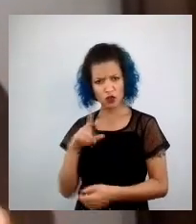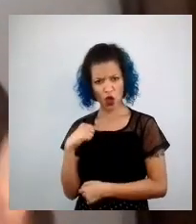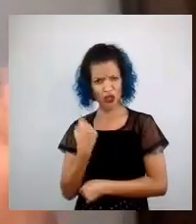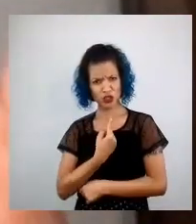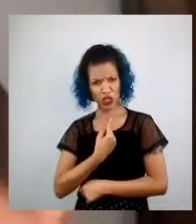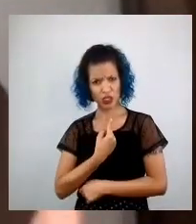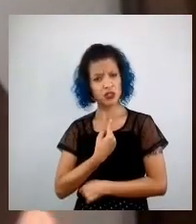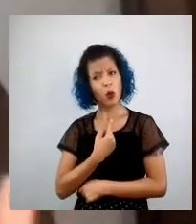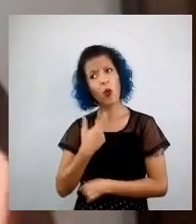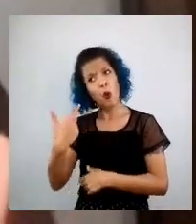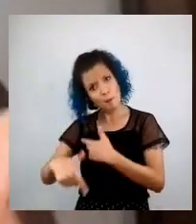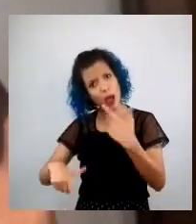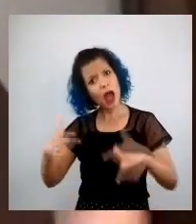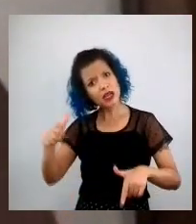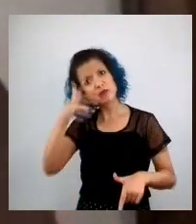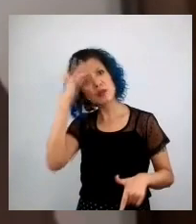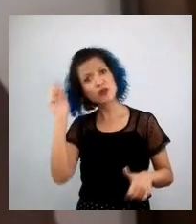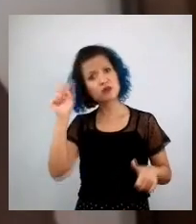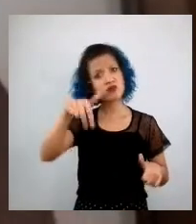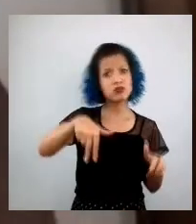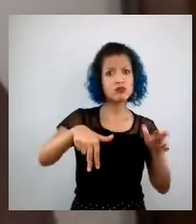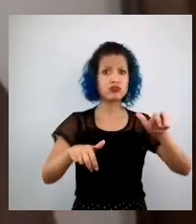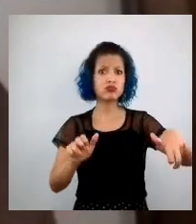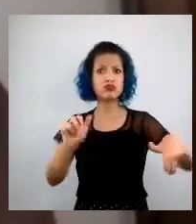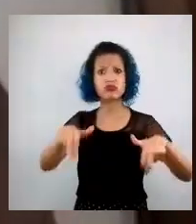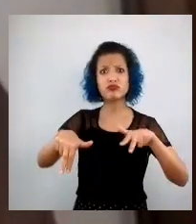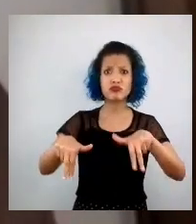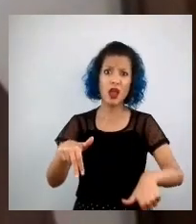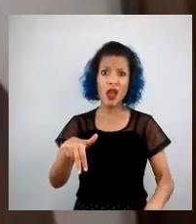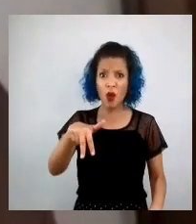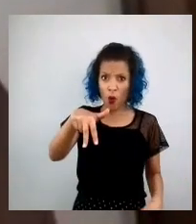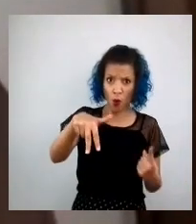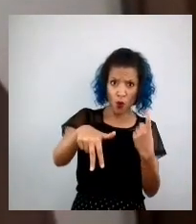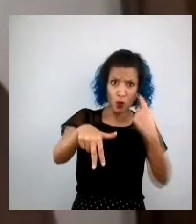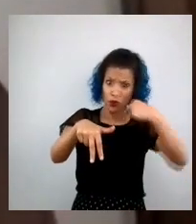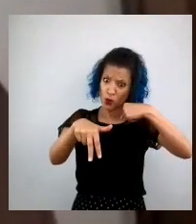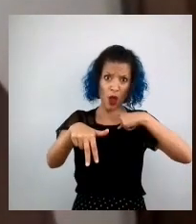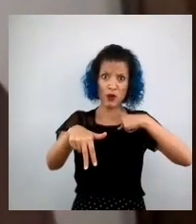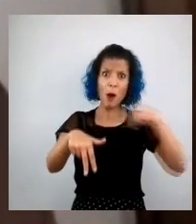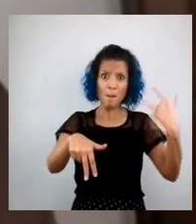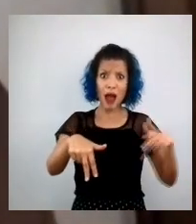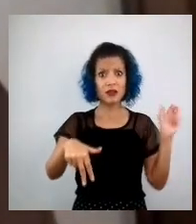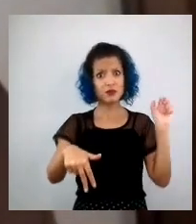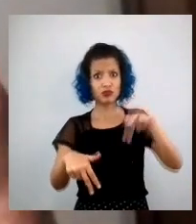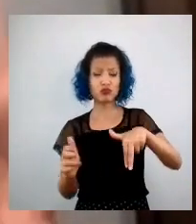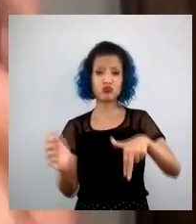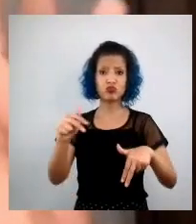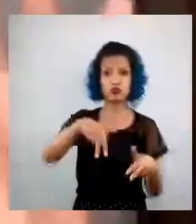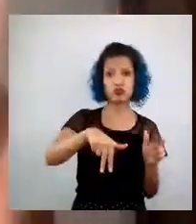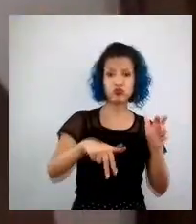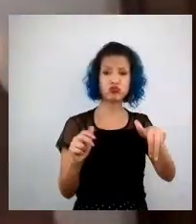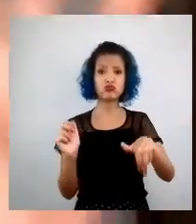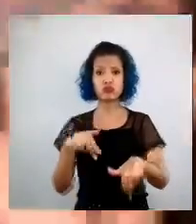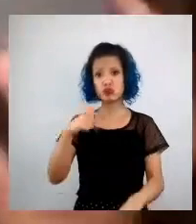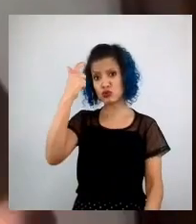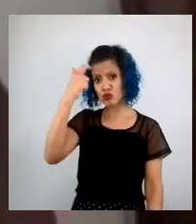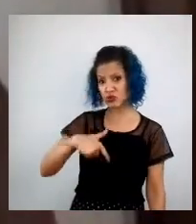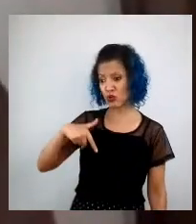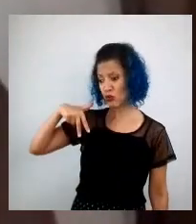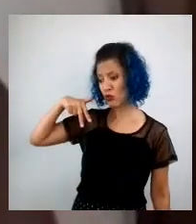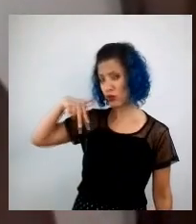nossos lugares, mas para que a gente não seja o único naquele espaço, porque ser o único dá uma